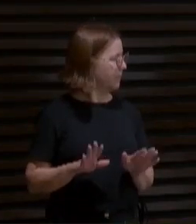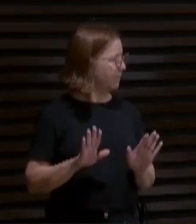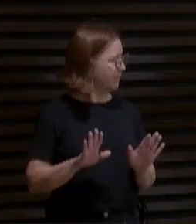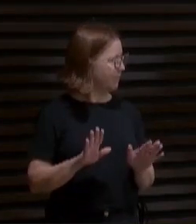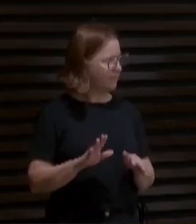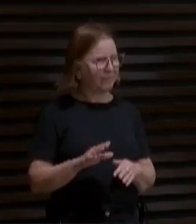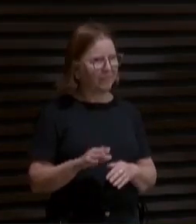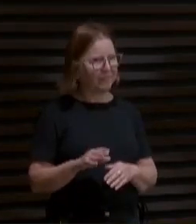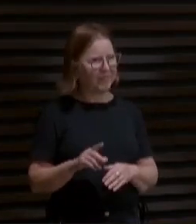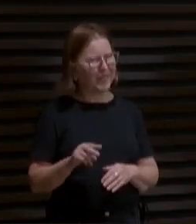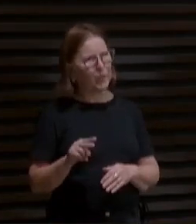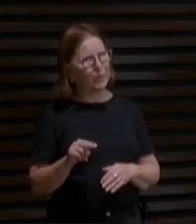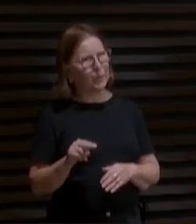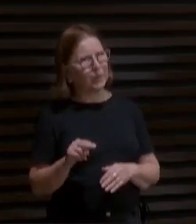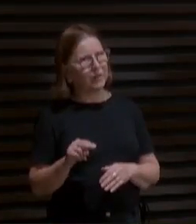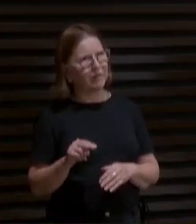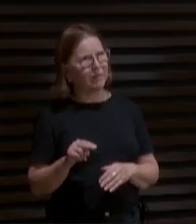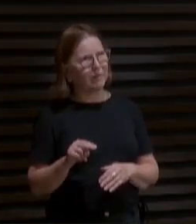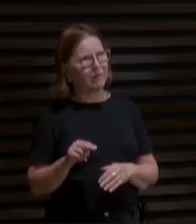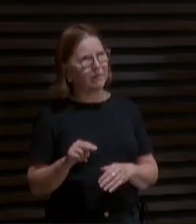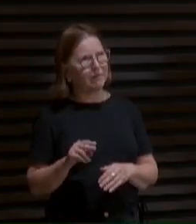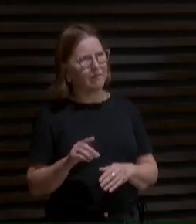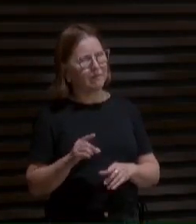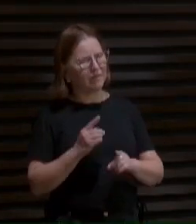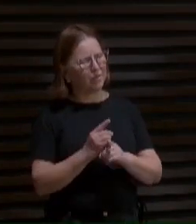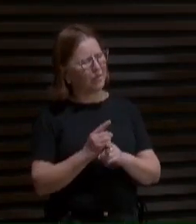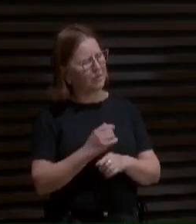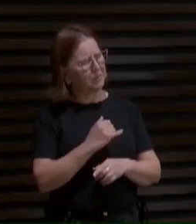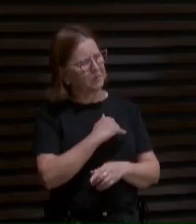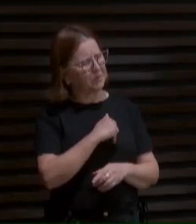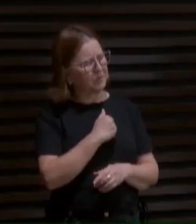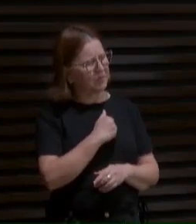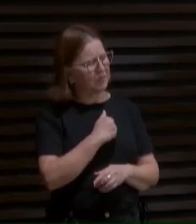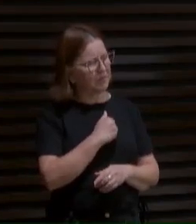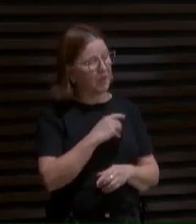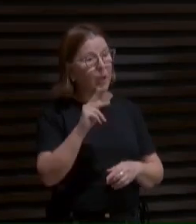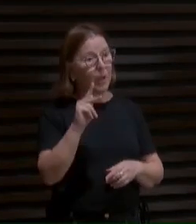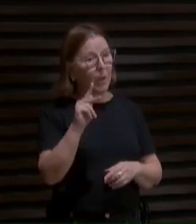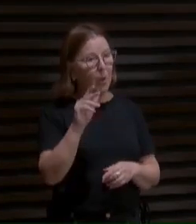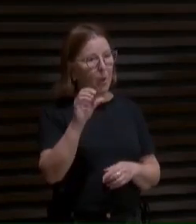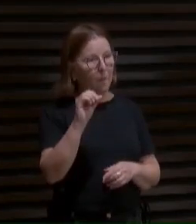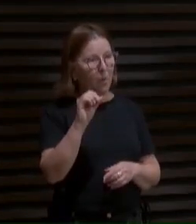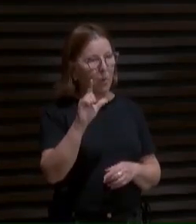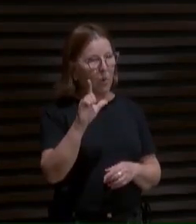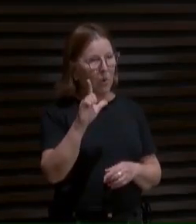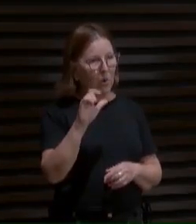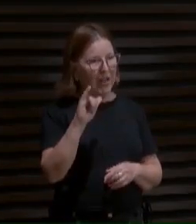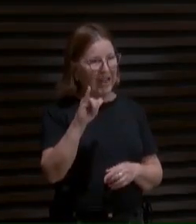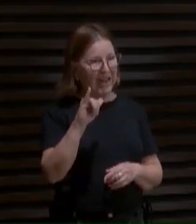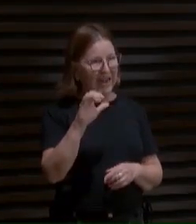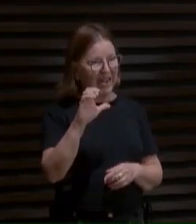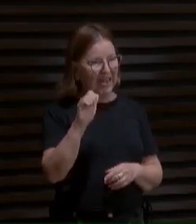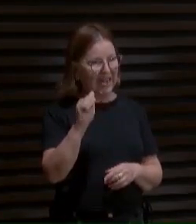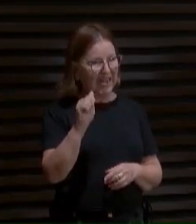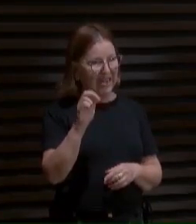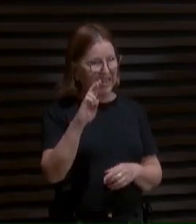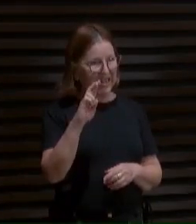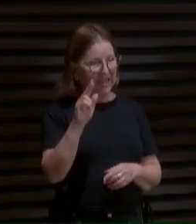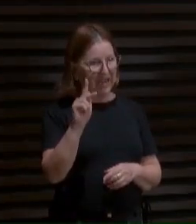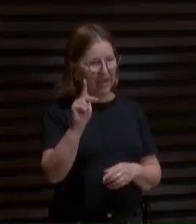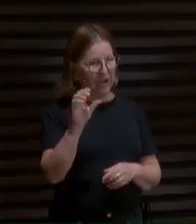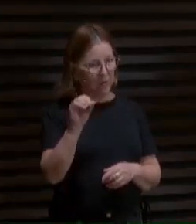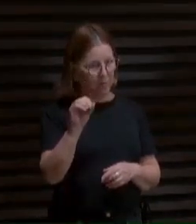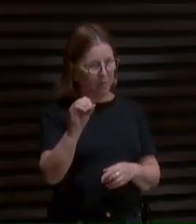é que chamava aquele discípulo de João? Policarpo. Você vai para a fogueira